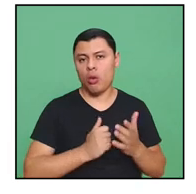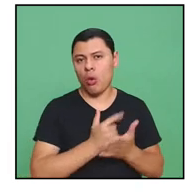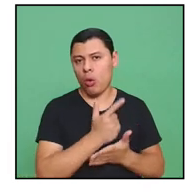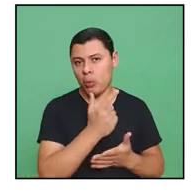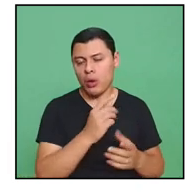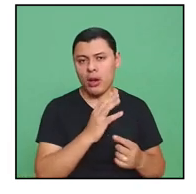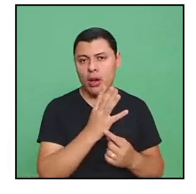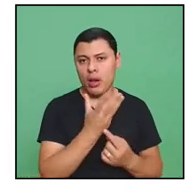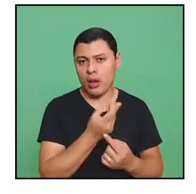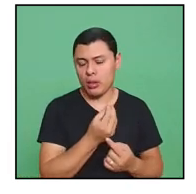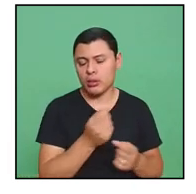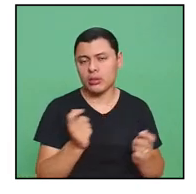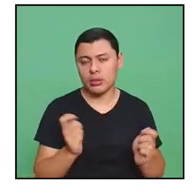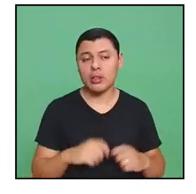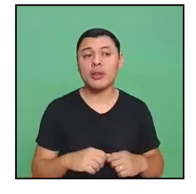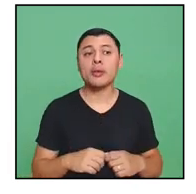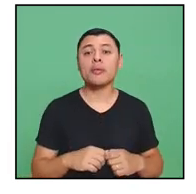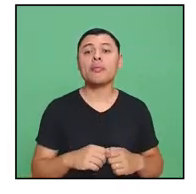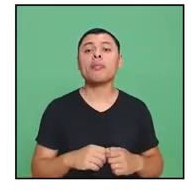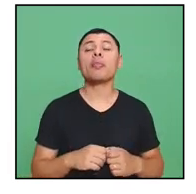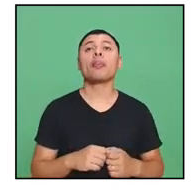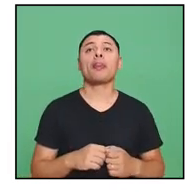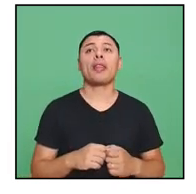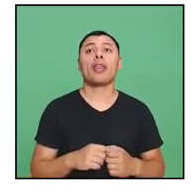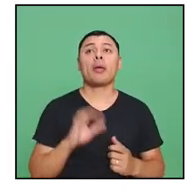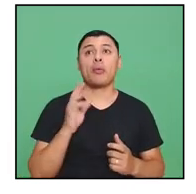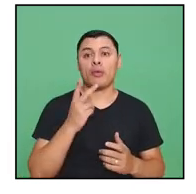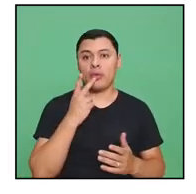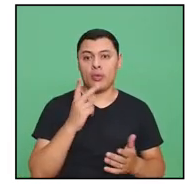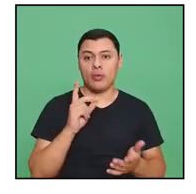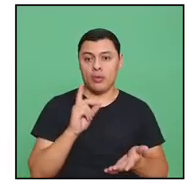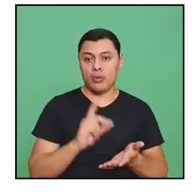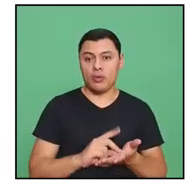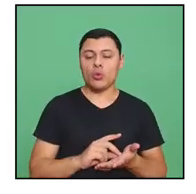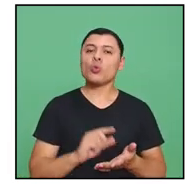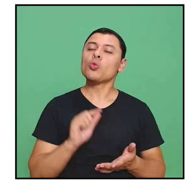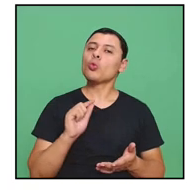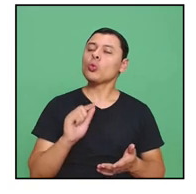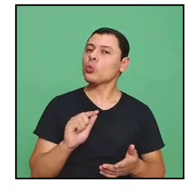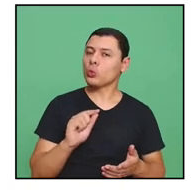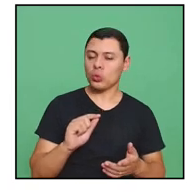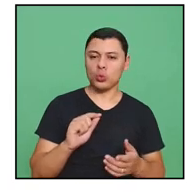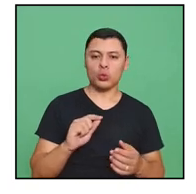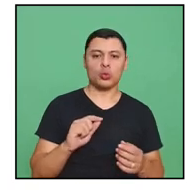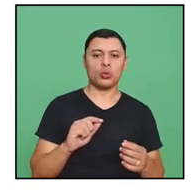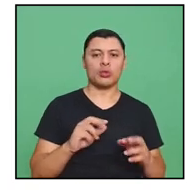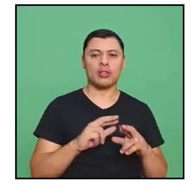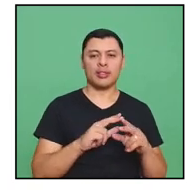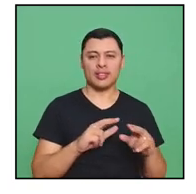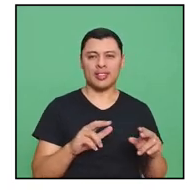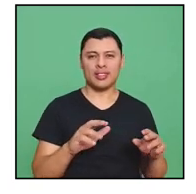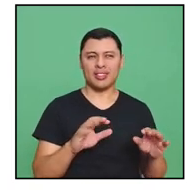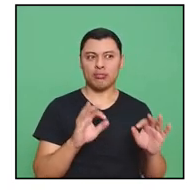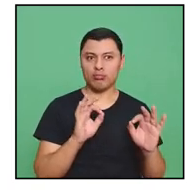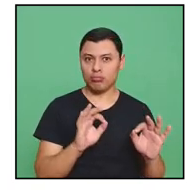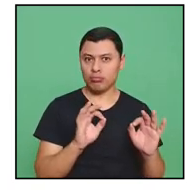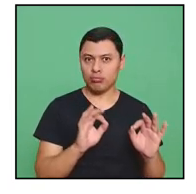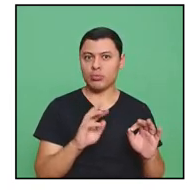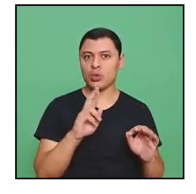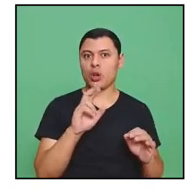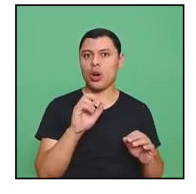Mas e assim, tecnicamente, o que rolou para fazer esse espelhamento, assim, de garantir que o royalty vai ser